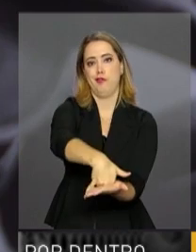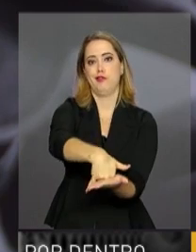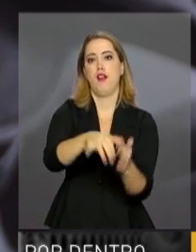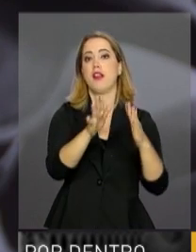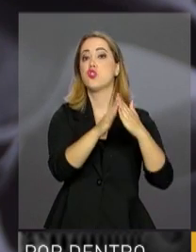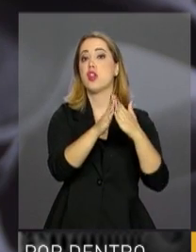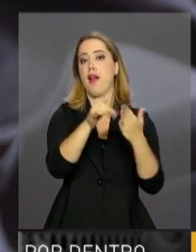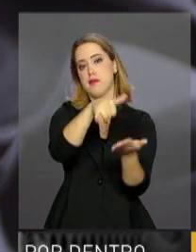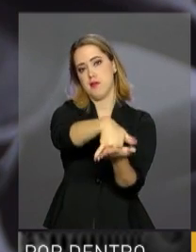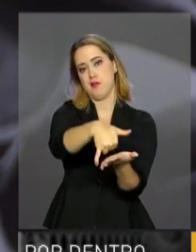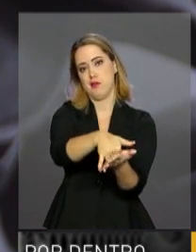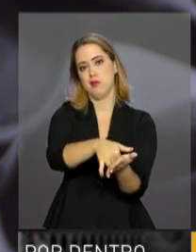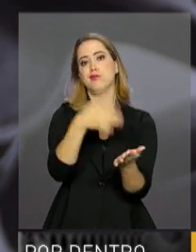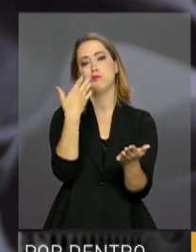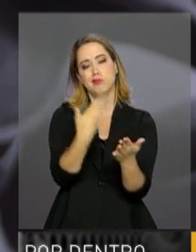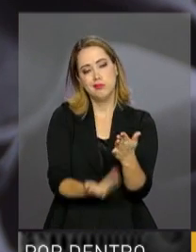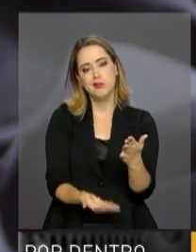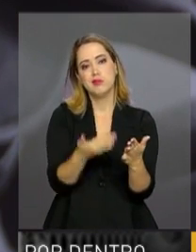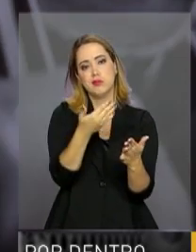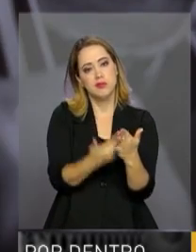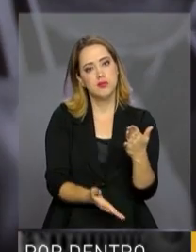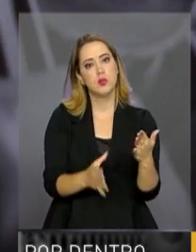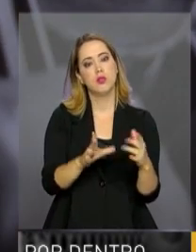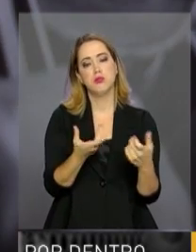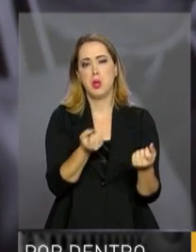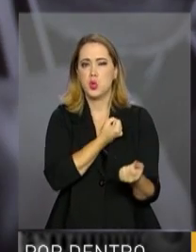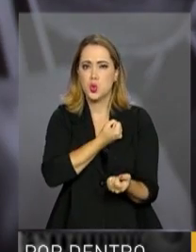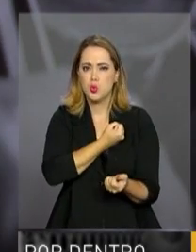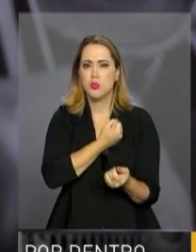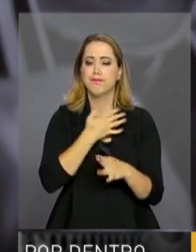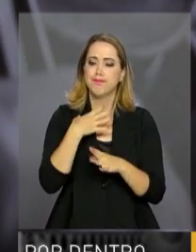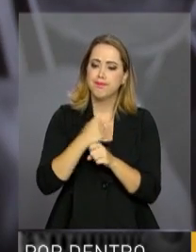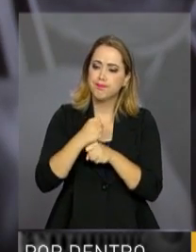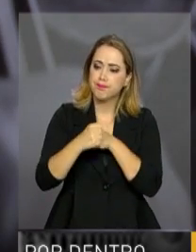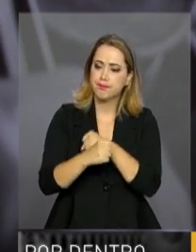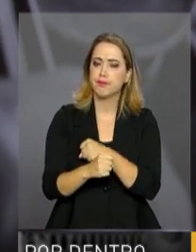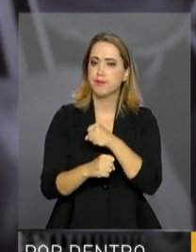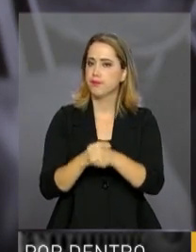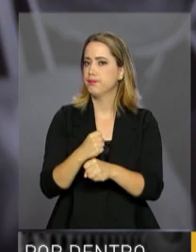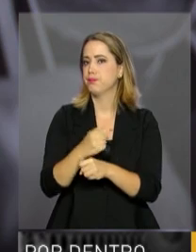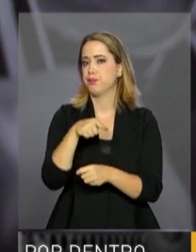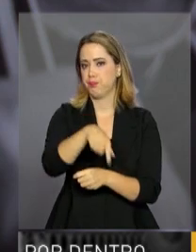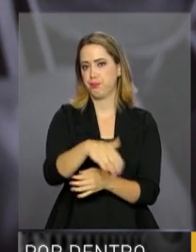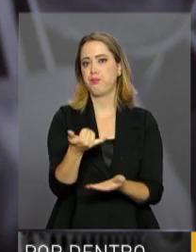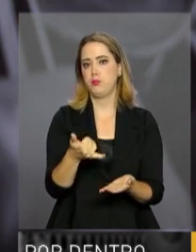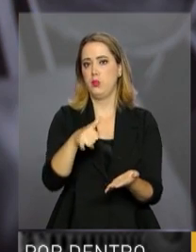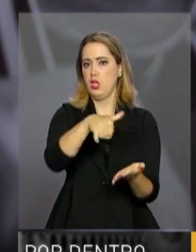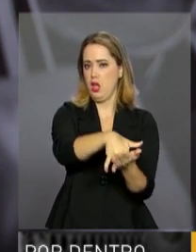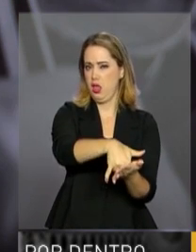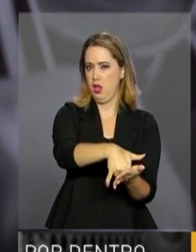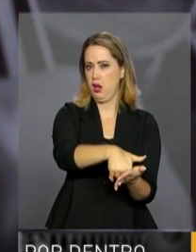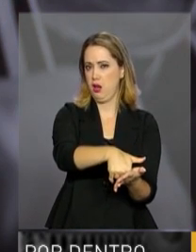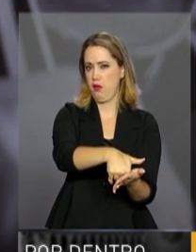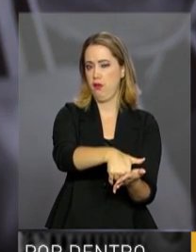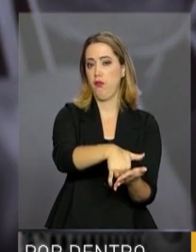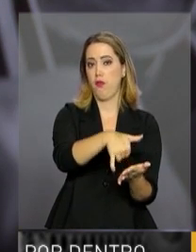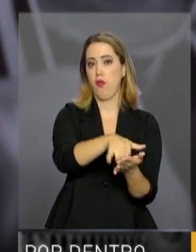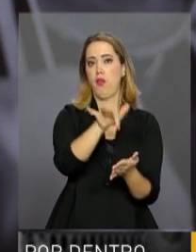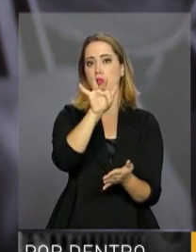perde espaço ano a ano no Brasil e no mundo. Essa telefonia, ela tem um